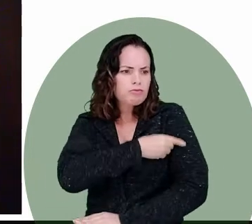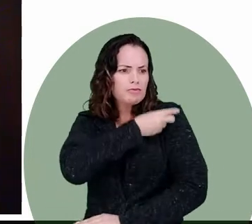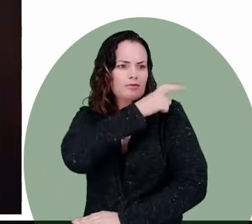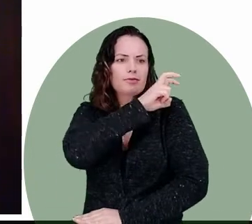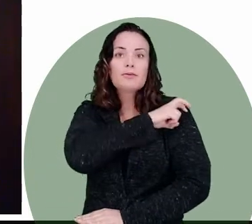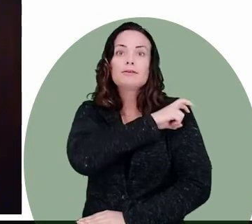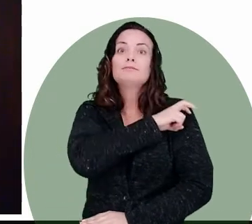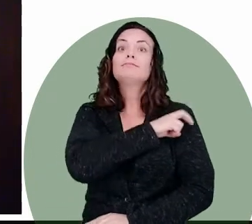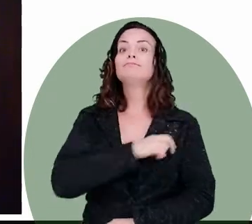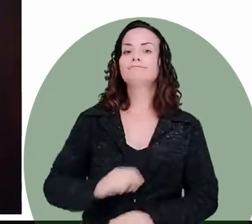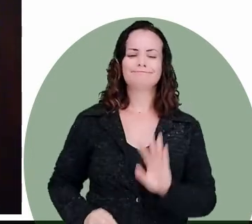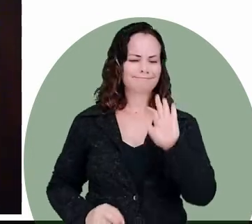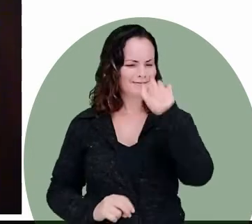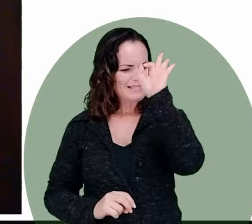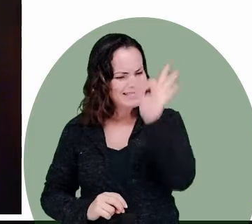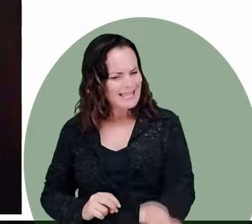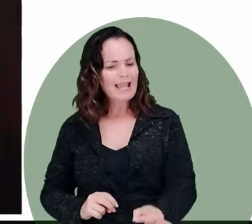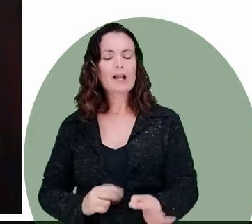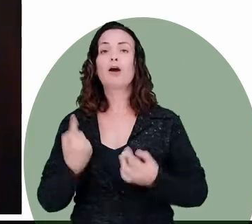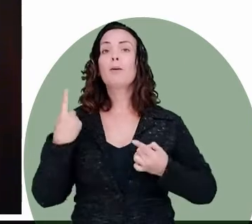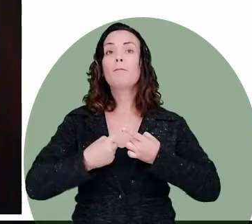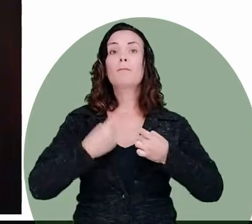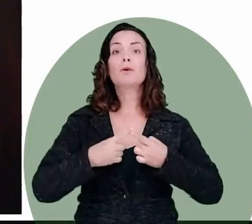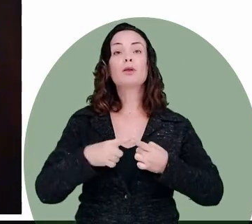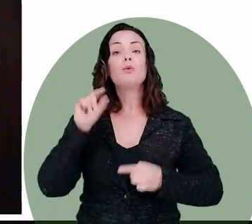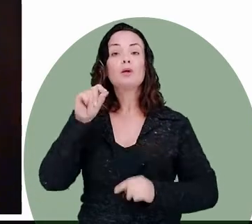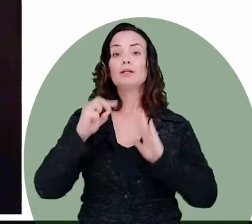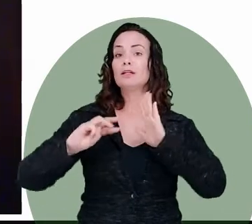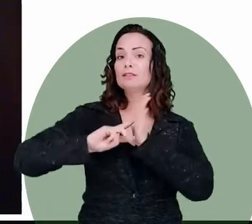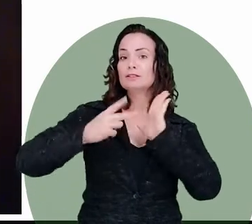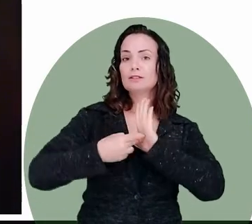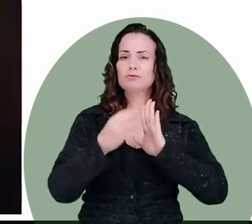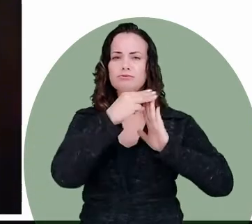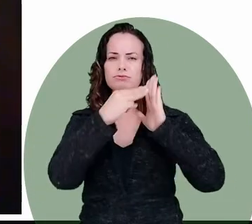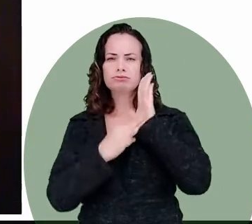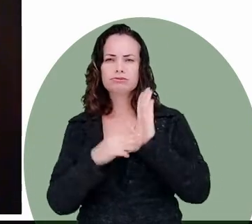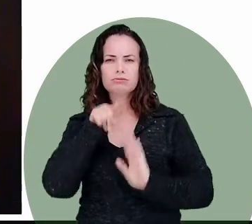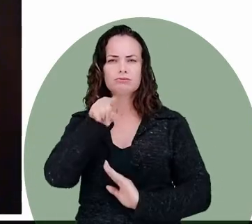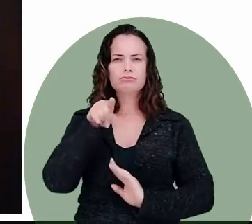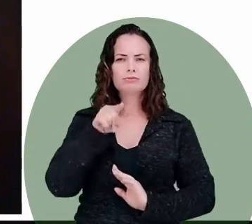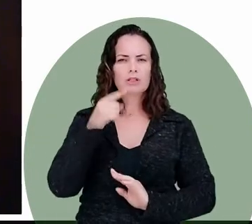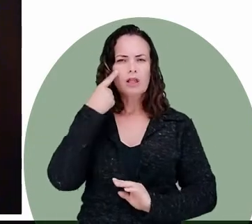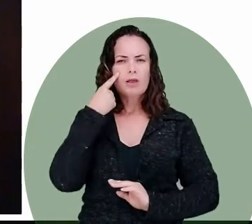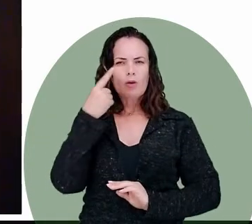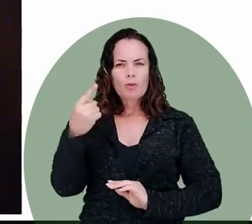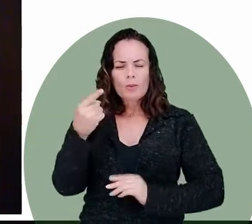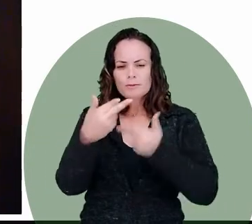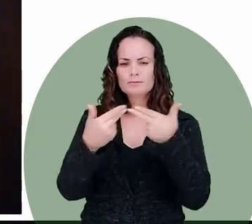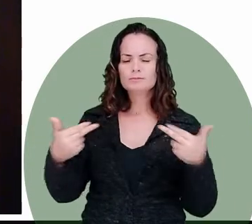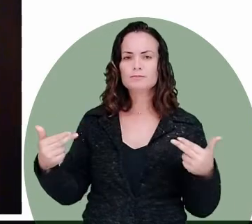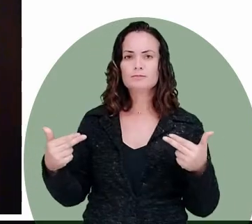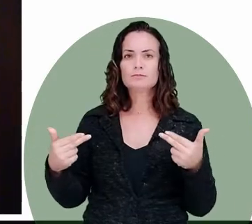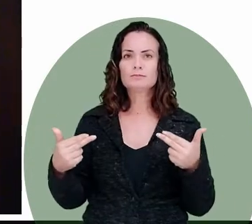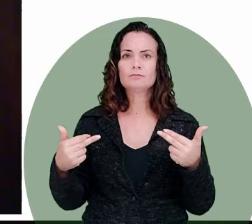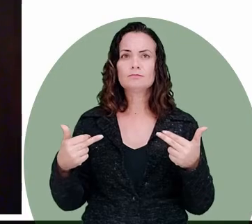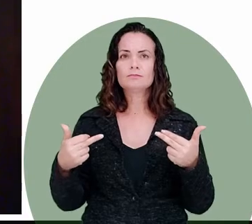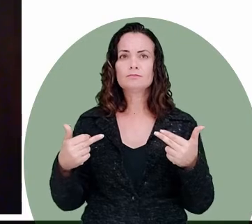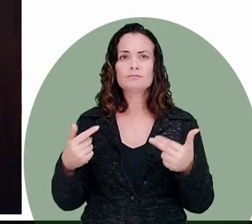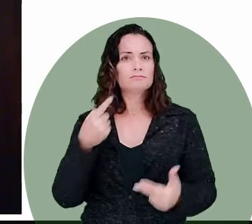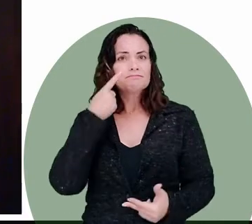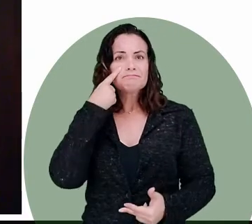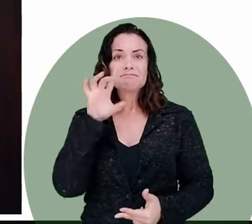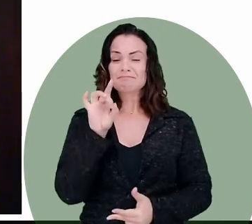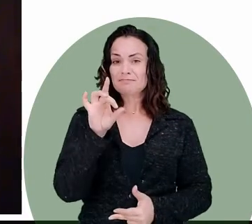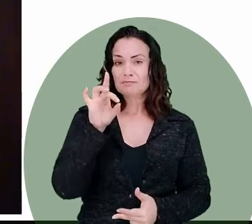fundamental? Você está certíssimo, porque no fundo o que é o método científico? É você for olhar alguma coisa, você